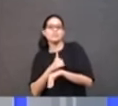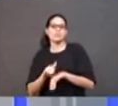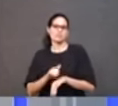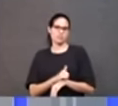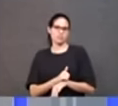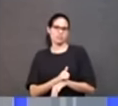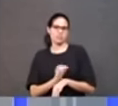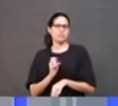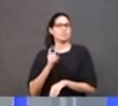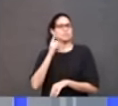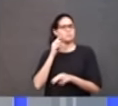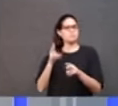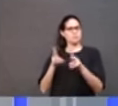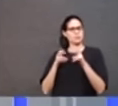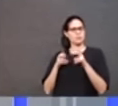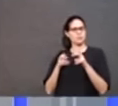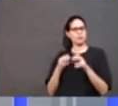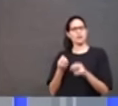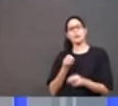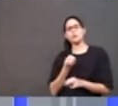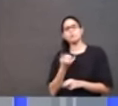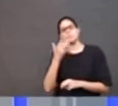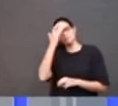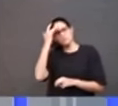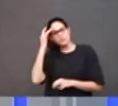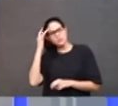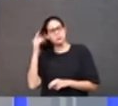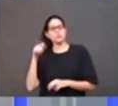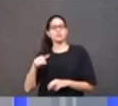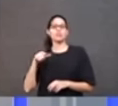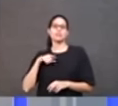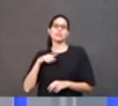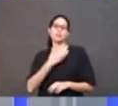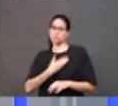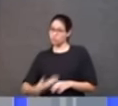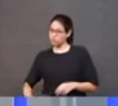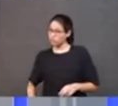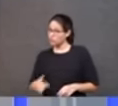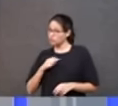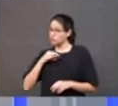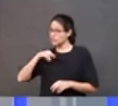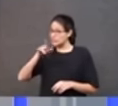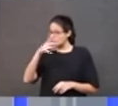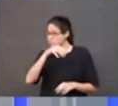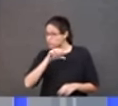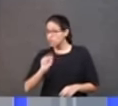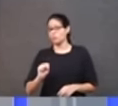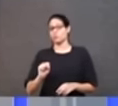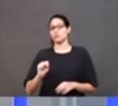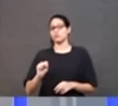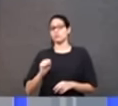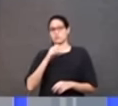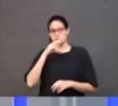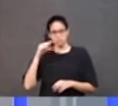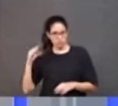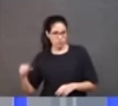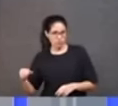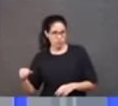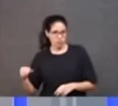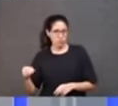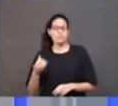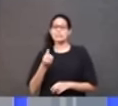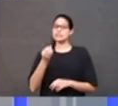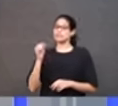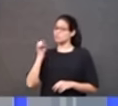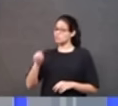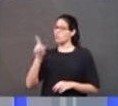pessoal, o governo federal tem 3 milhões de funcionários e desses 3 milhões, 62 mil são de tecnologia de